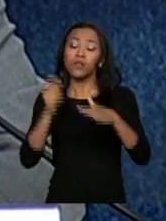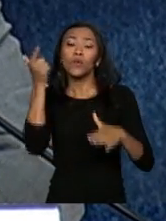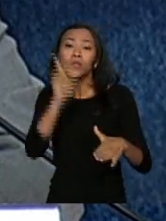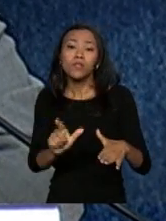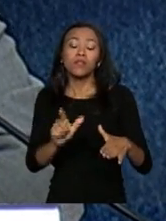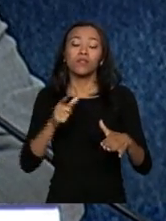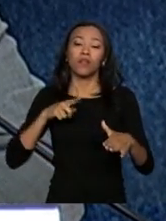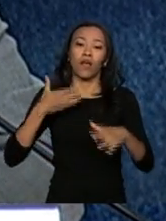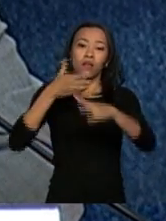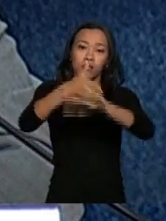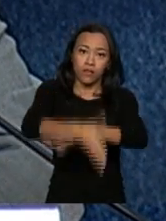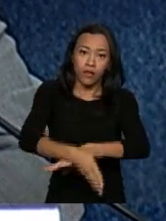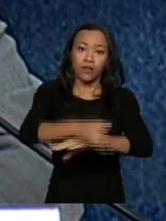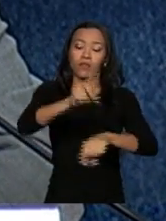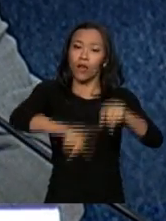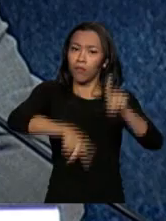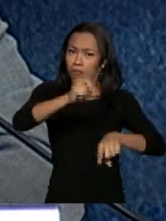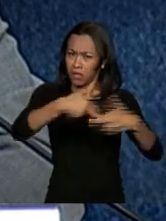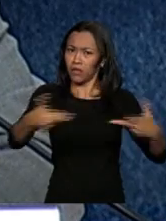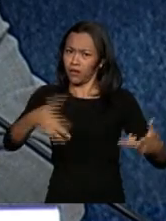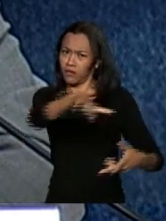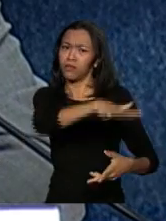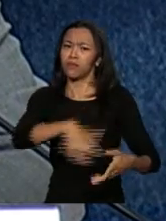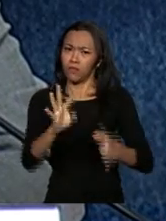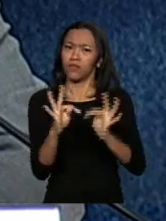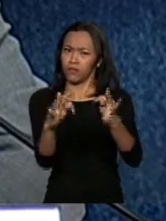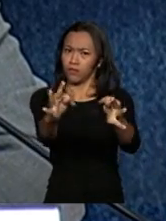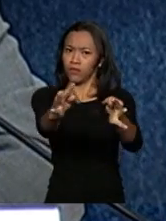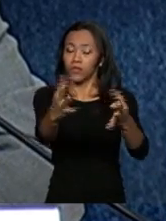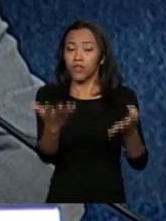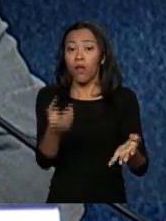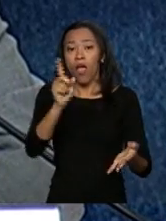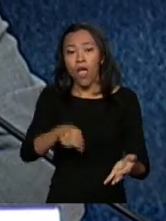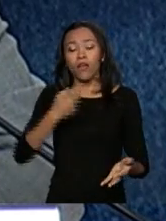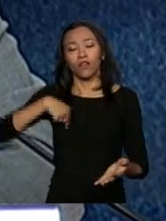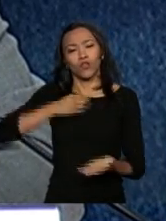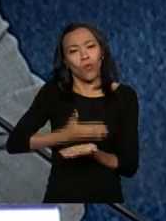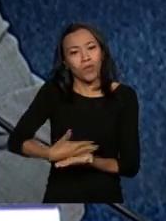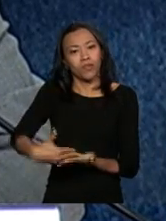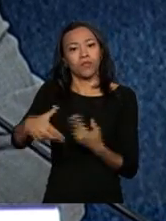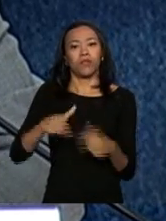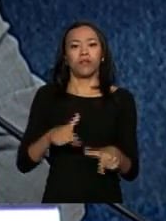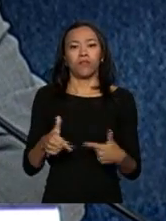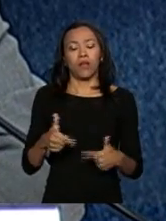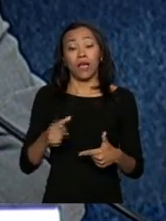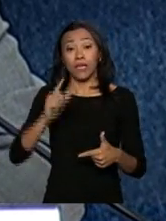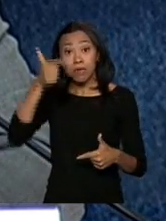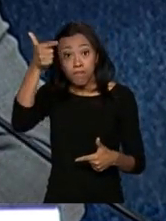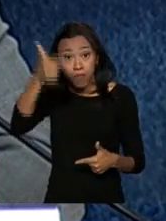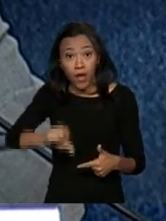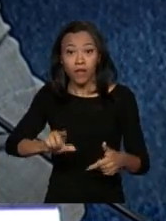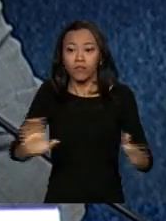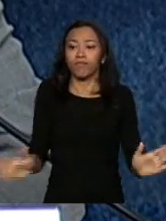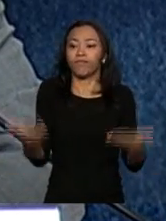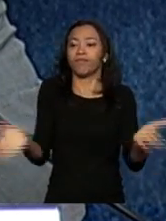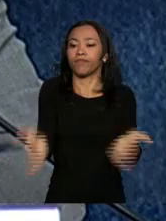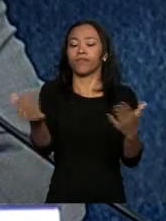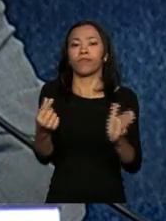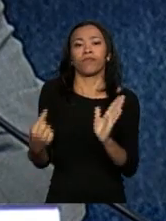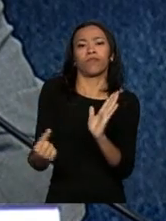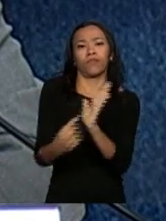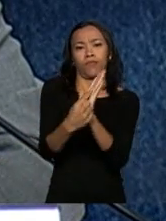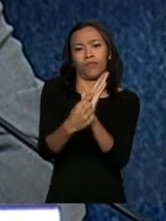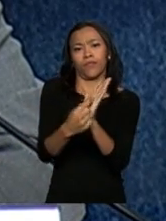ponta para produzir com melhor qualidade então foi isso que a gente vem fazendo e depois disso O fomento aplicativos mesmo paraa geração de